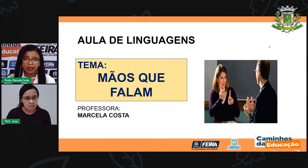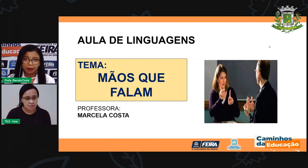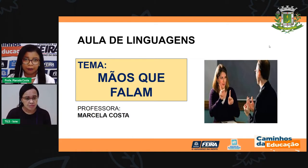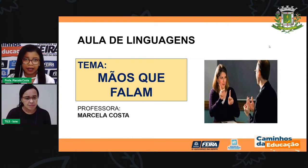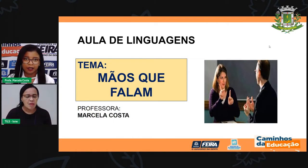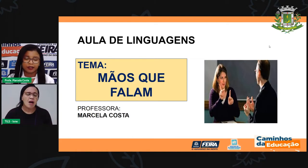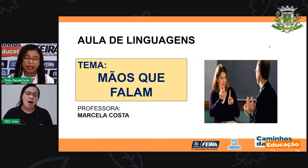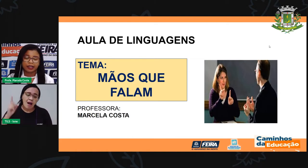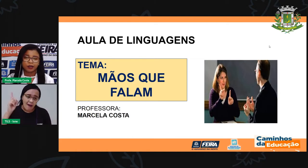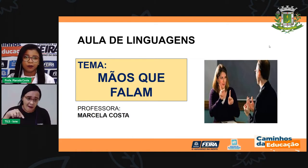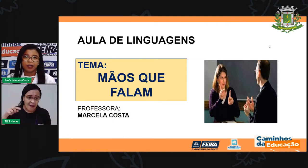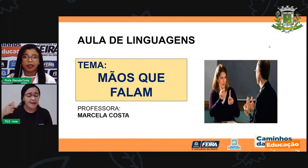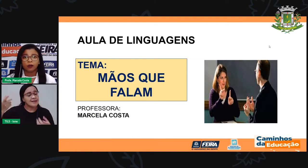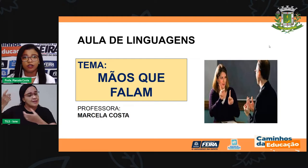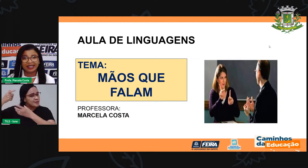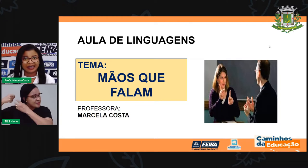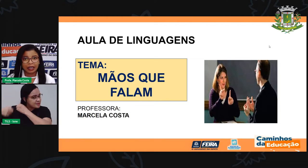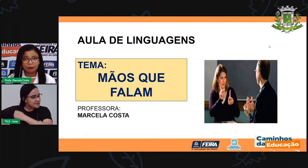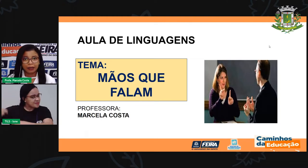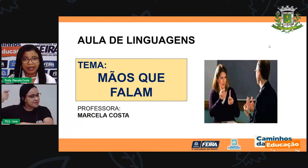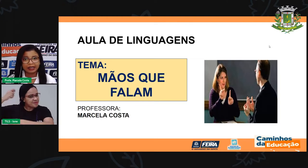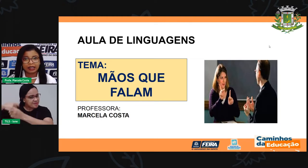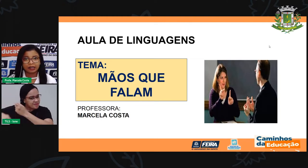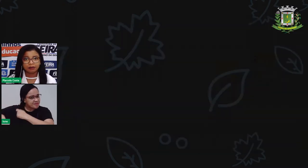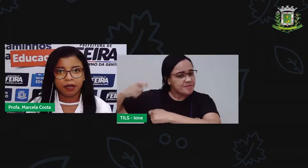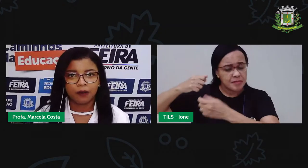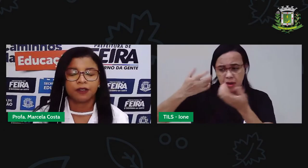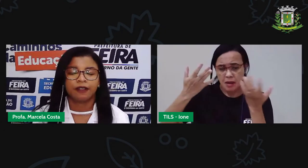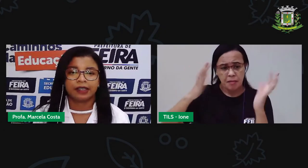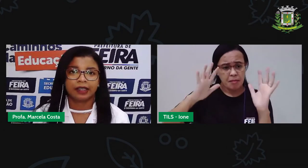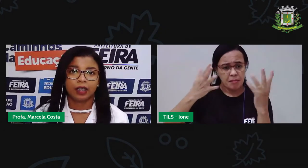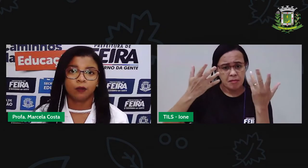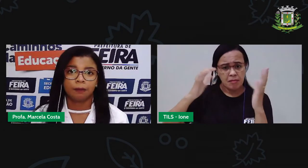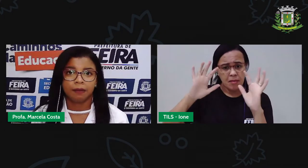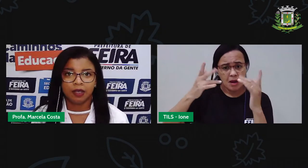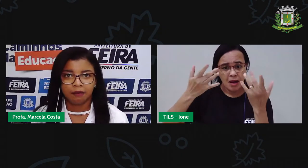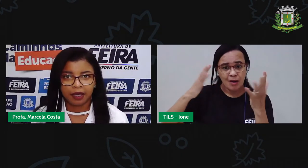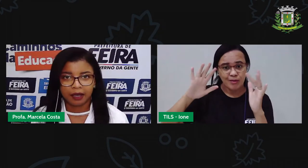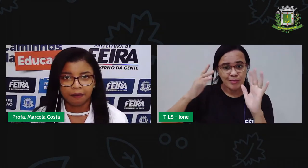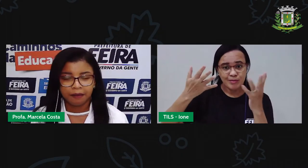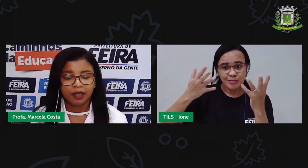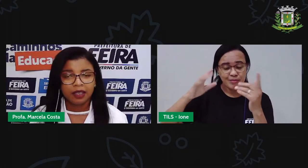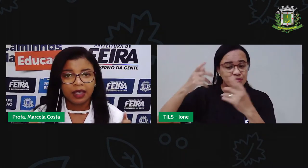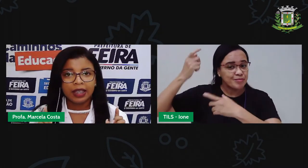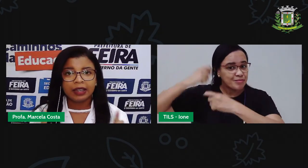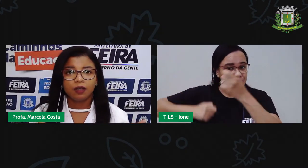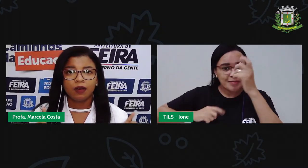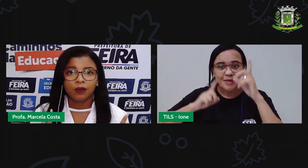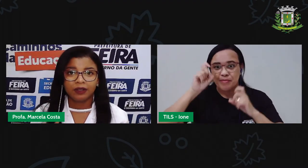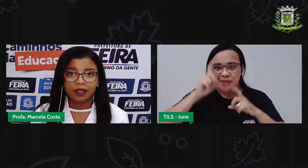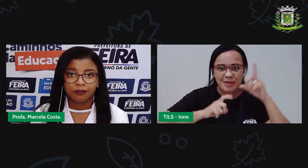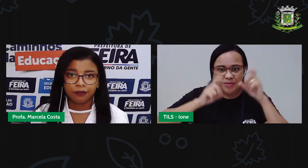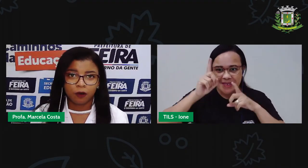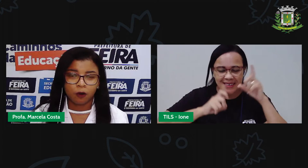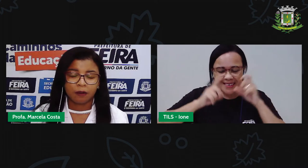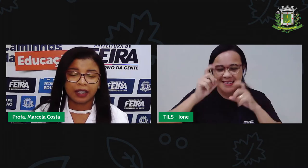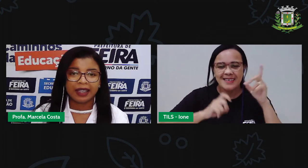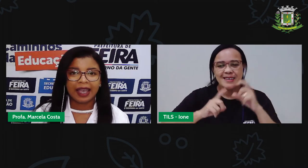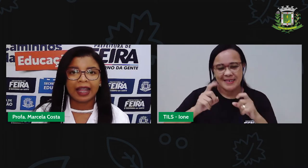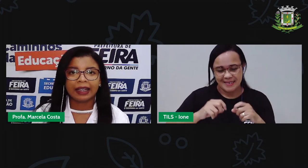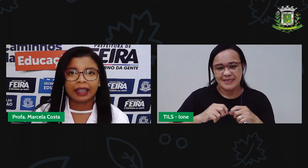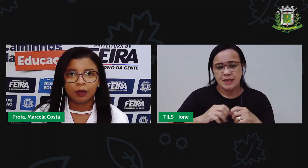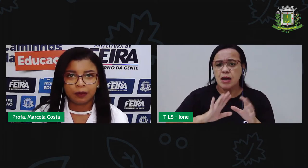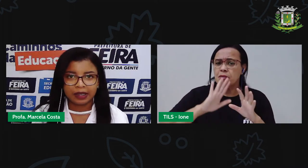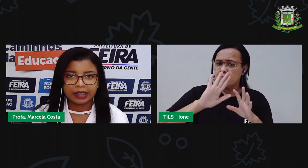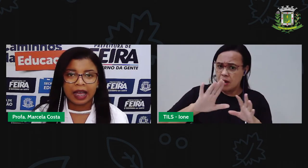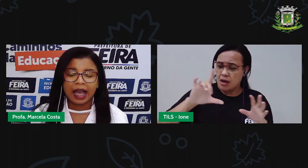Pentear os cabelos, não isso? Então, utilizei apenas as mãos, fazendo ali uma mímica. E tem uma outra forma,